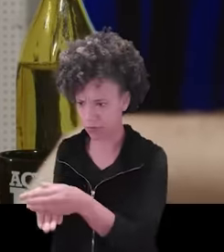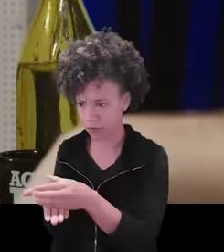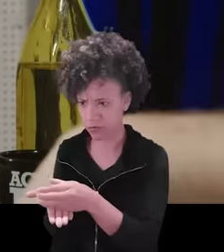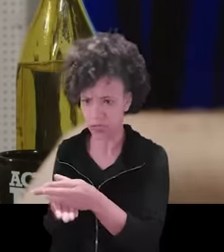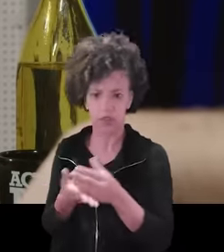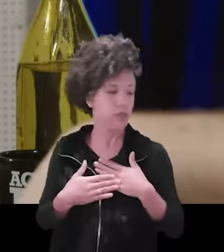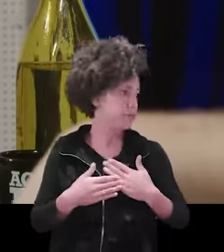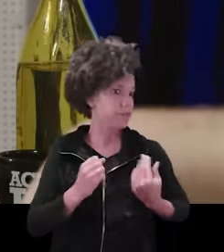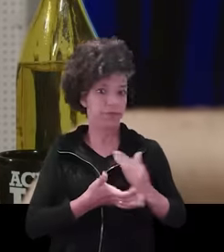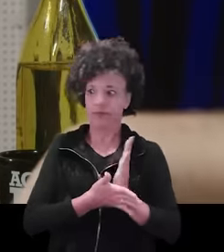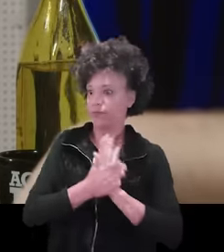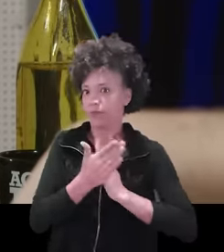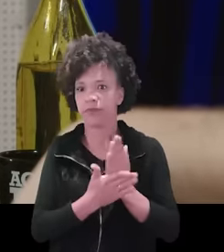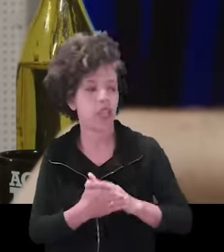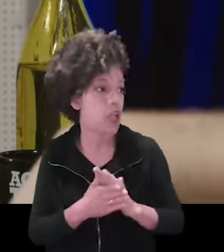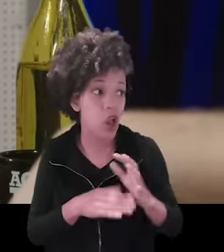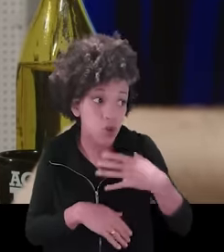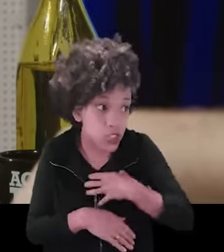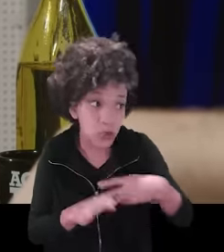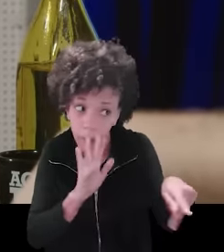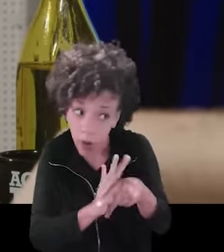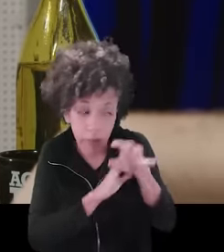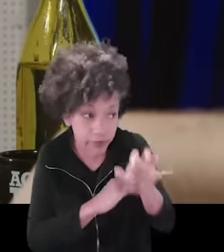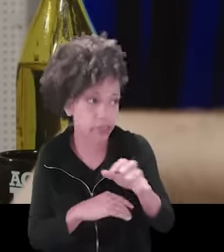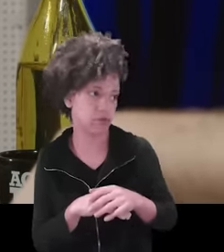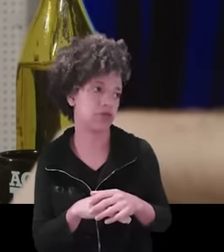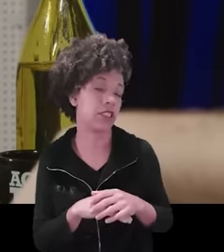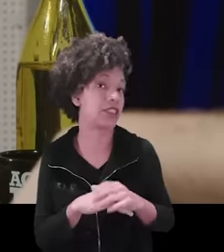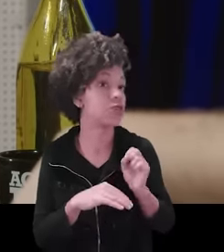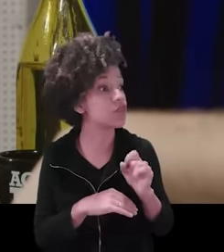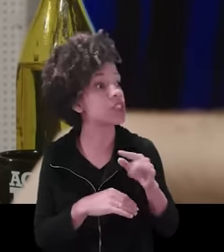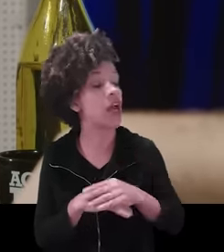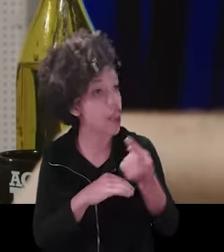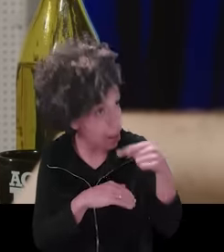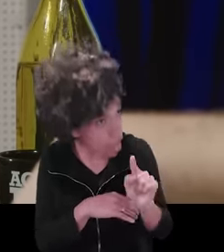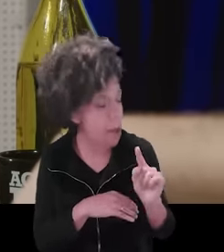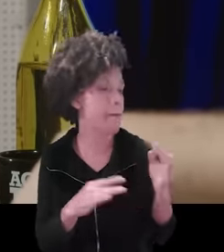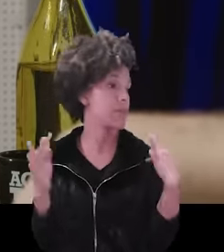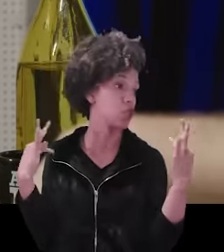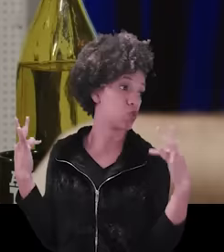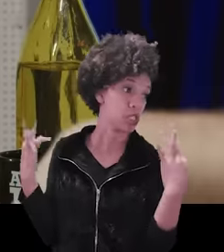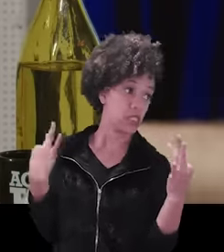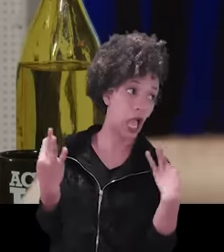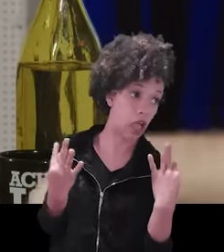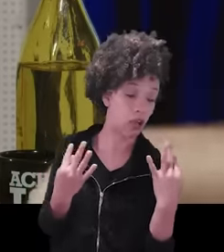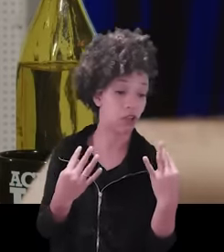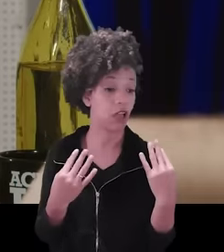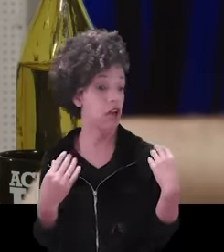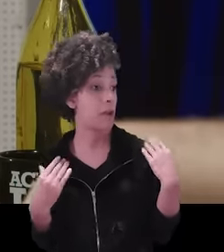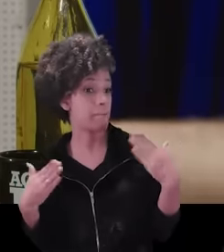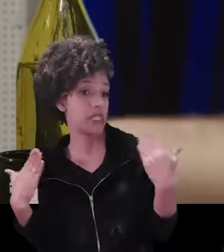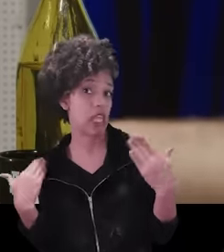põe aquele já Ficam super Porto do Açu tem que ser do jeitinho assim e eles são dessa forma então se você tá indo lá para turistar